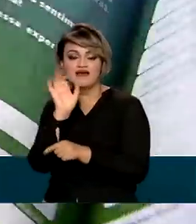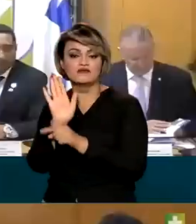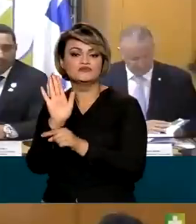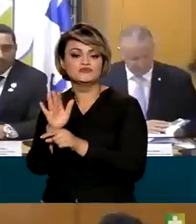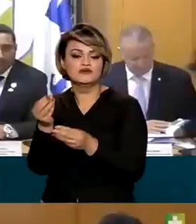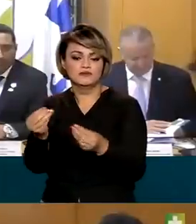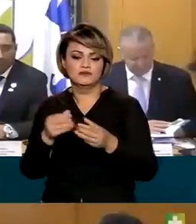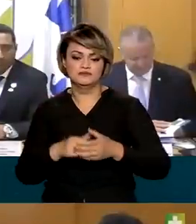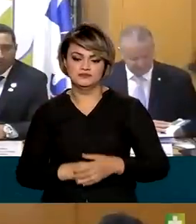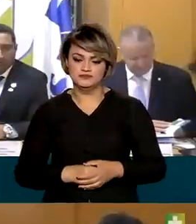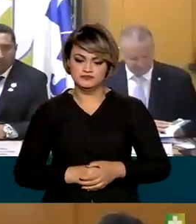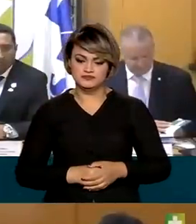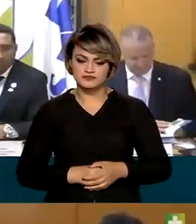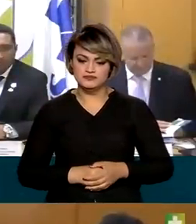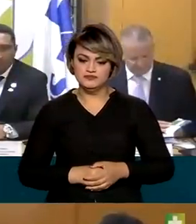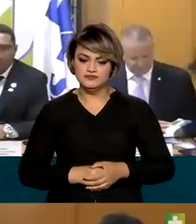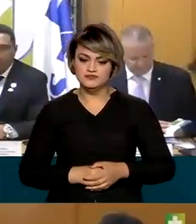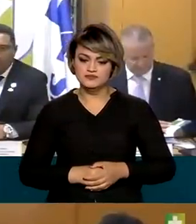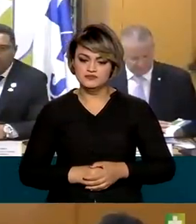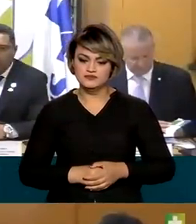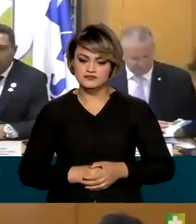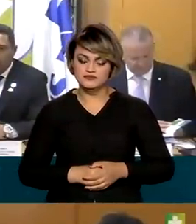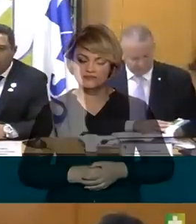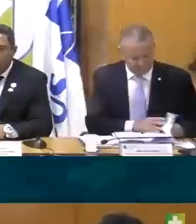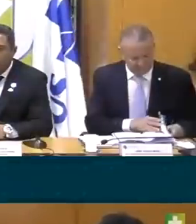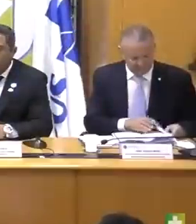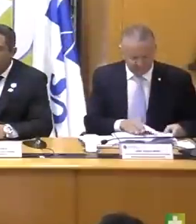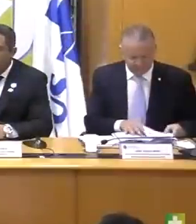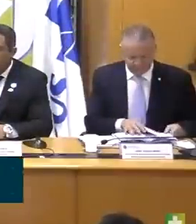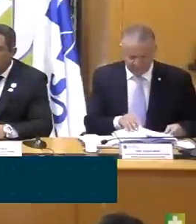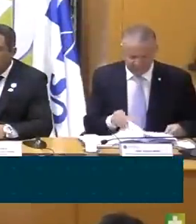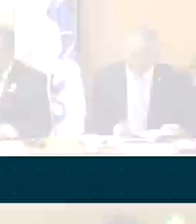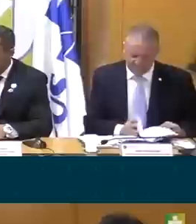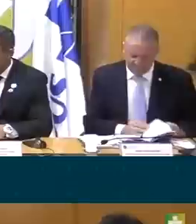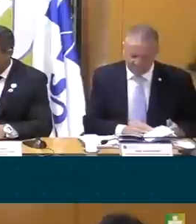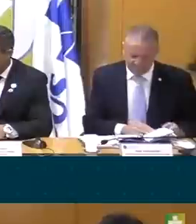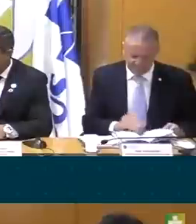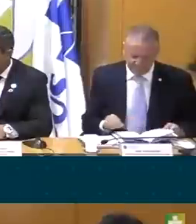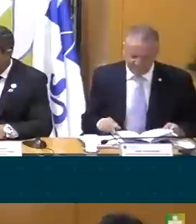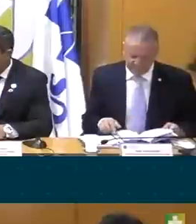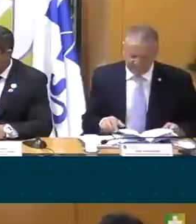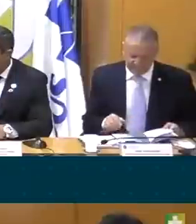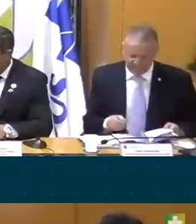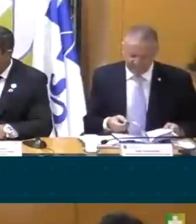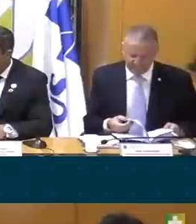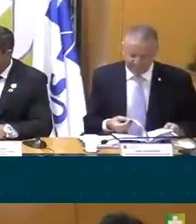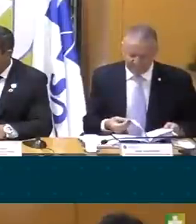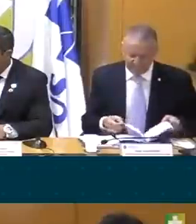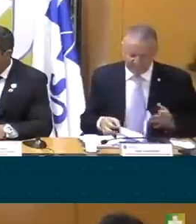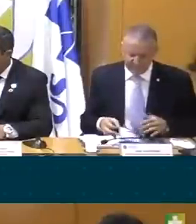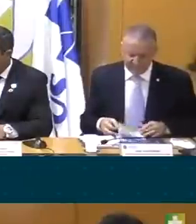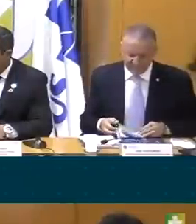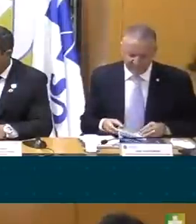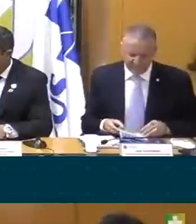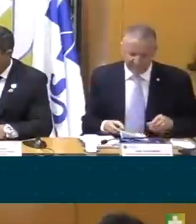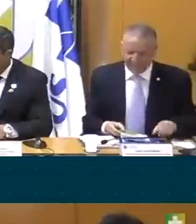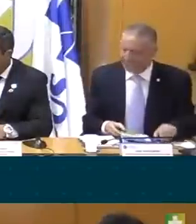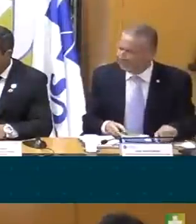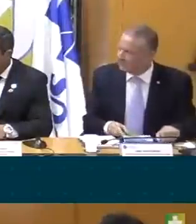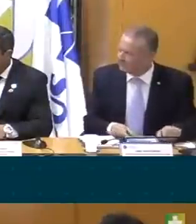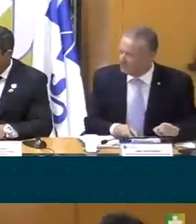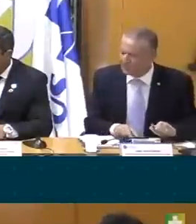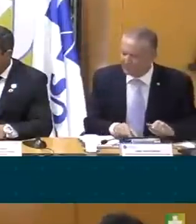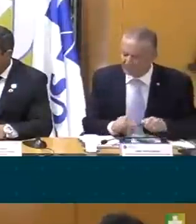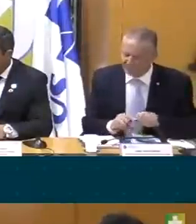gestação a caderneta vai tá disponível online vai tá disponível no site Ministério da Saúde vão ser feitas é mais de 3 milhões de